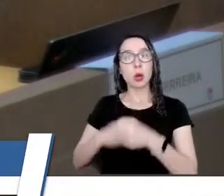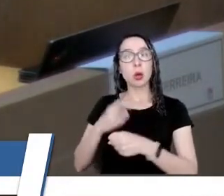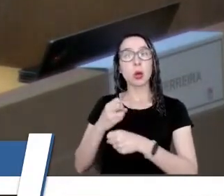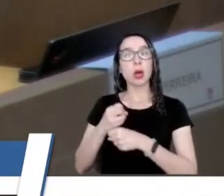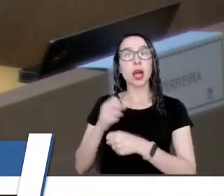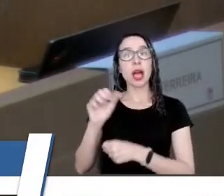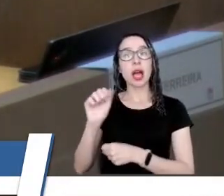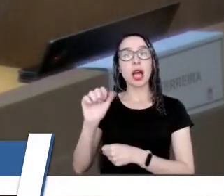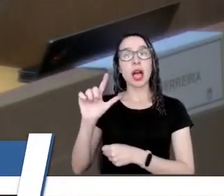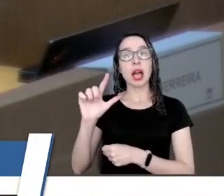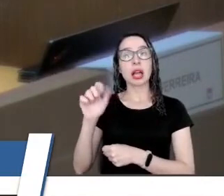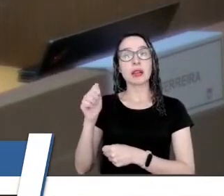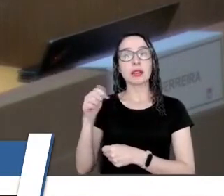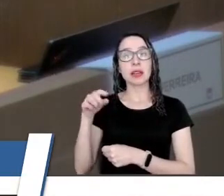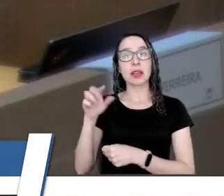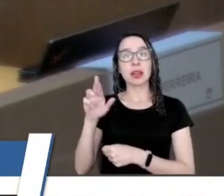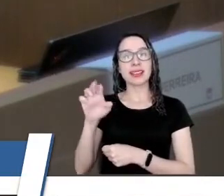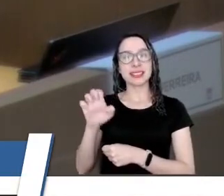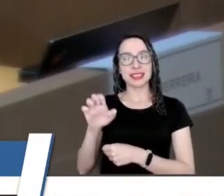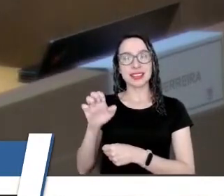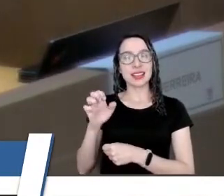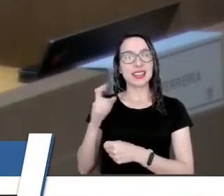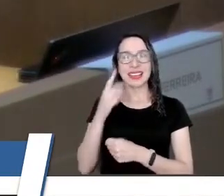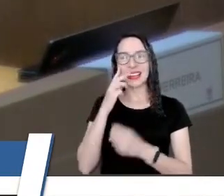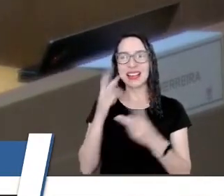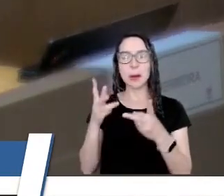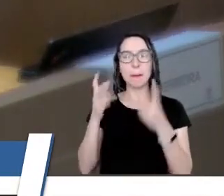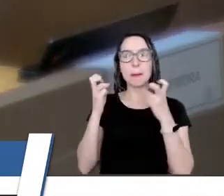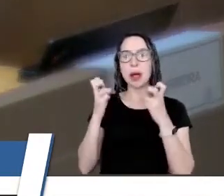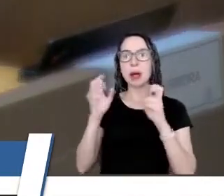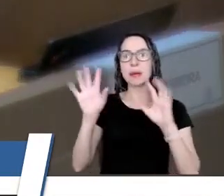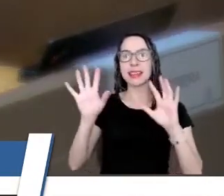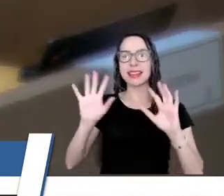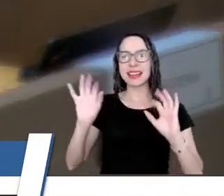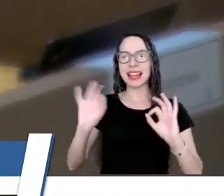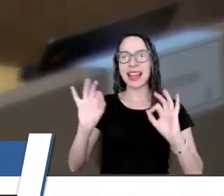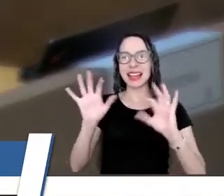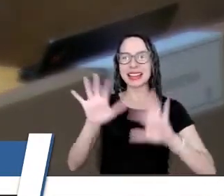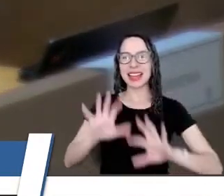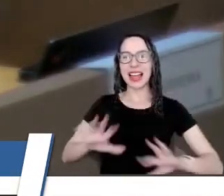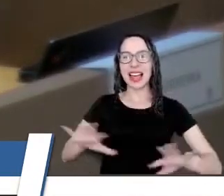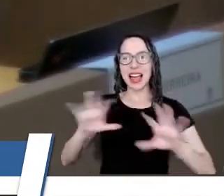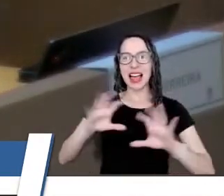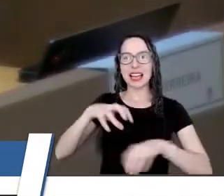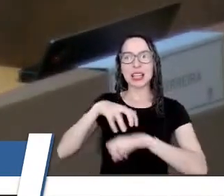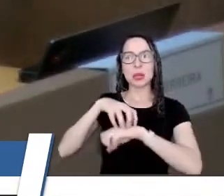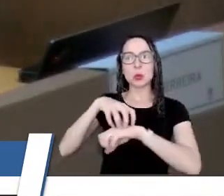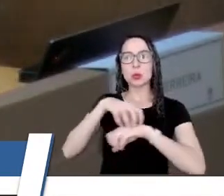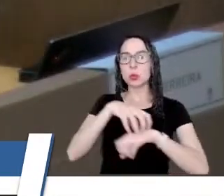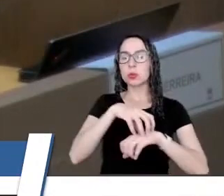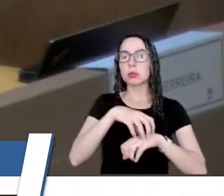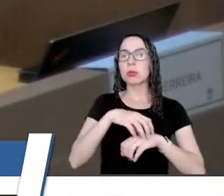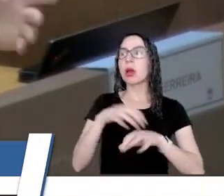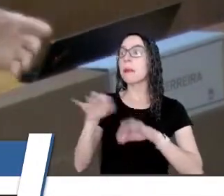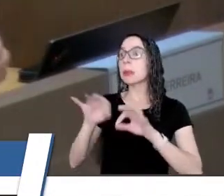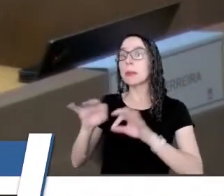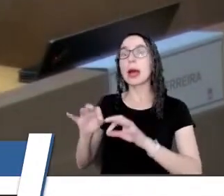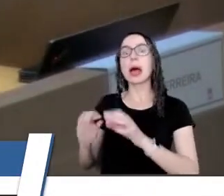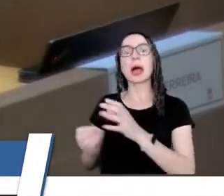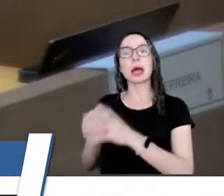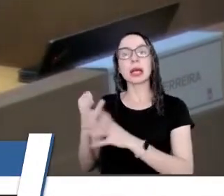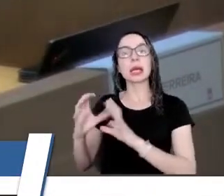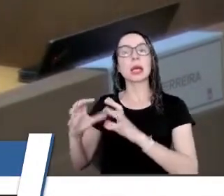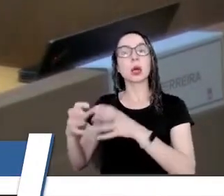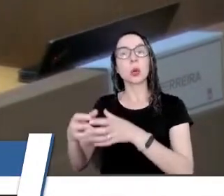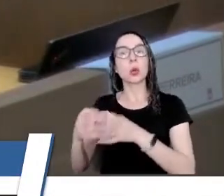nada aparecendo, por exemplo, questão de turismo. Trabalhou-se tanto antes, eu lembro que grupos de pessoas fizeram tantas